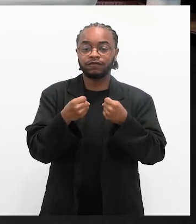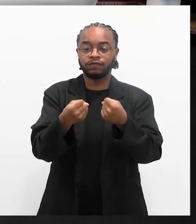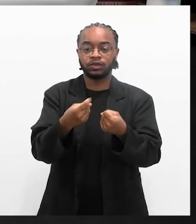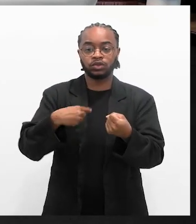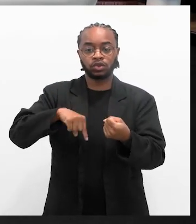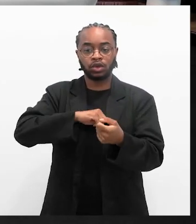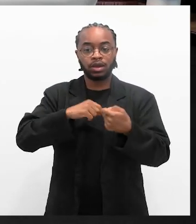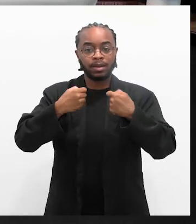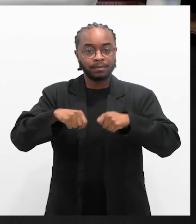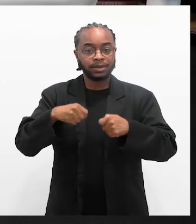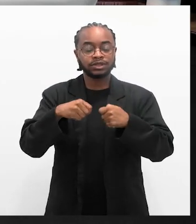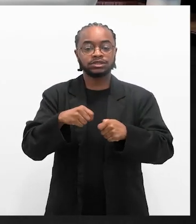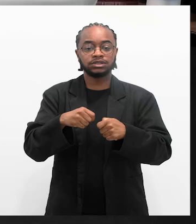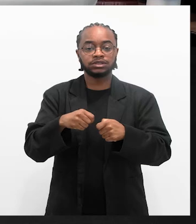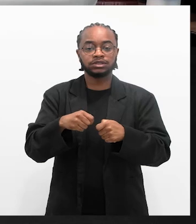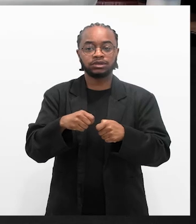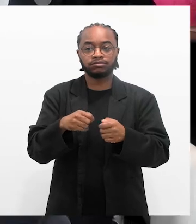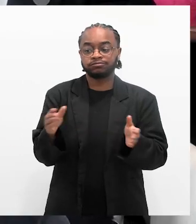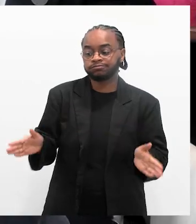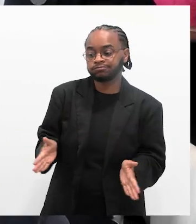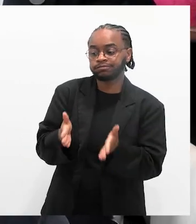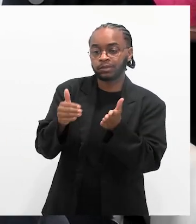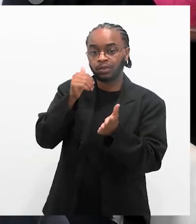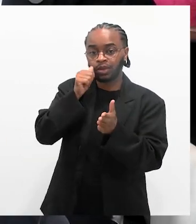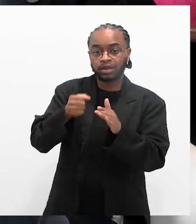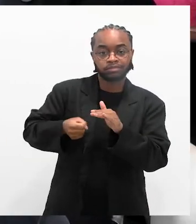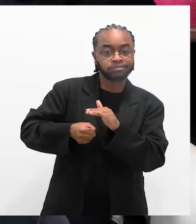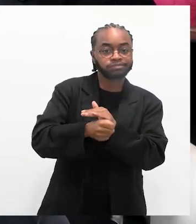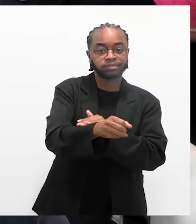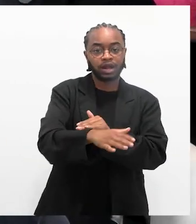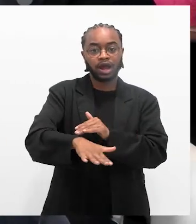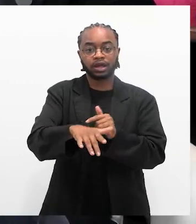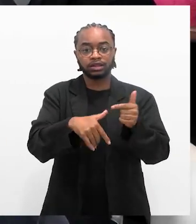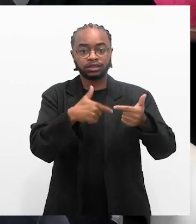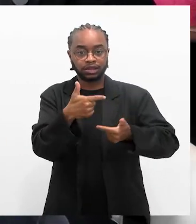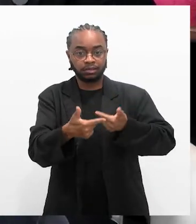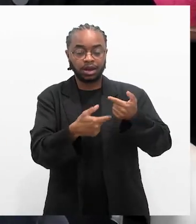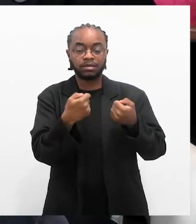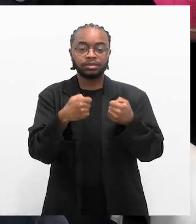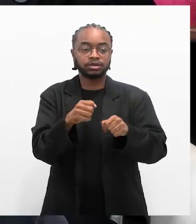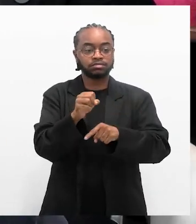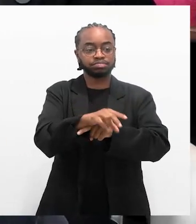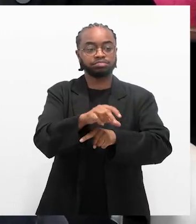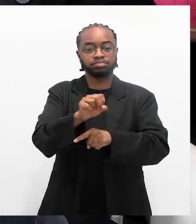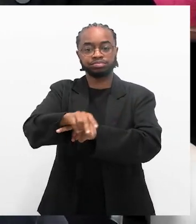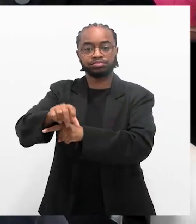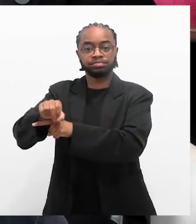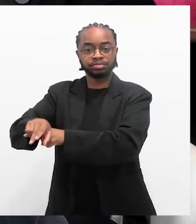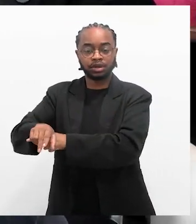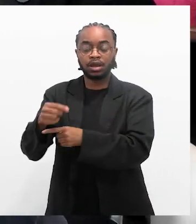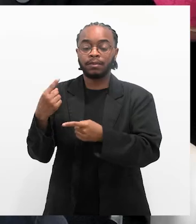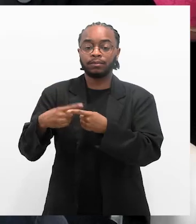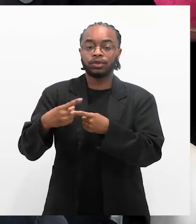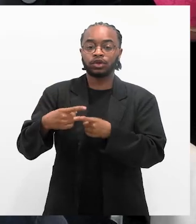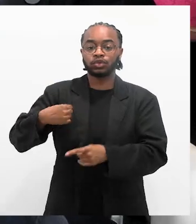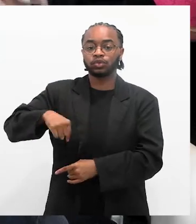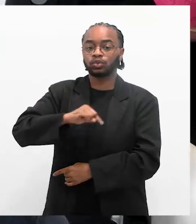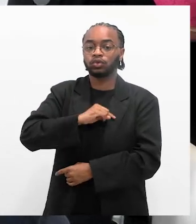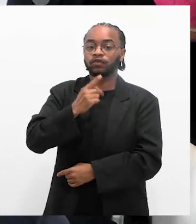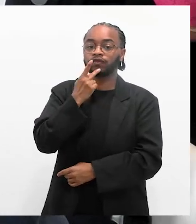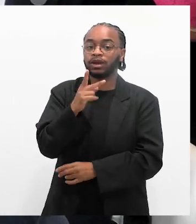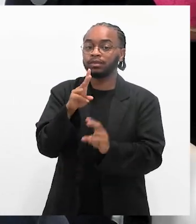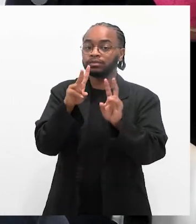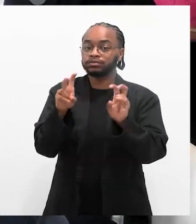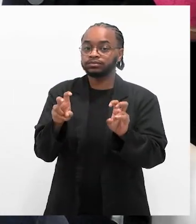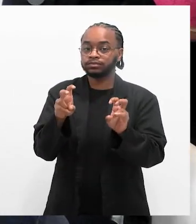A gente precisa lançar essas mulheres no mercado de trabalho, elas precisam ocupar, né, esse espaço. E quando a gente